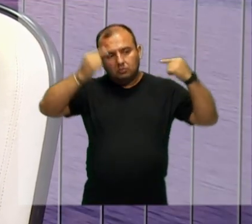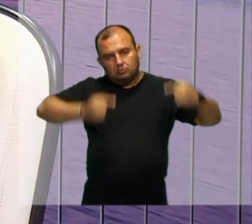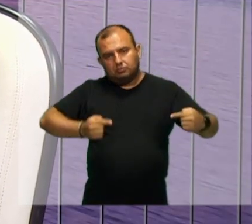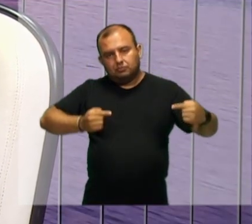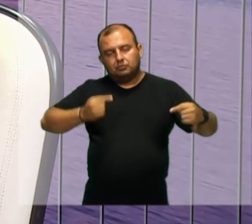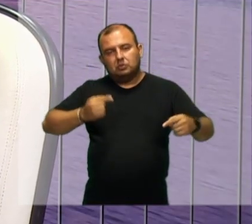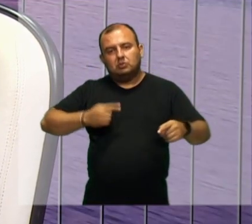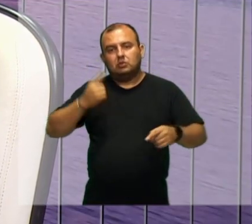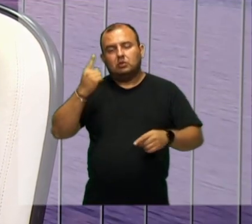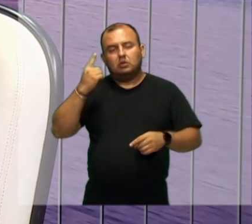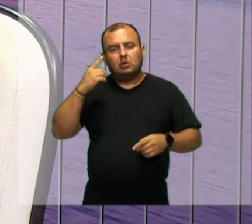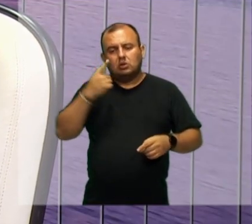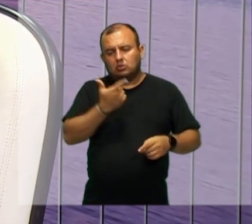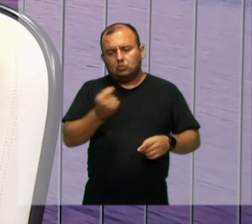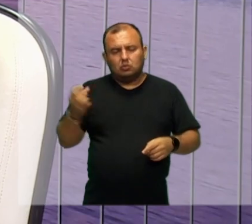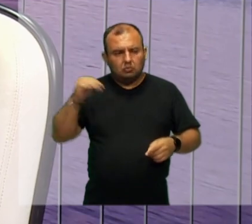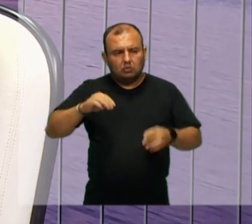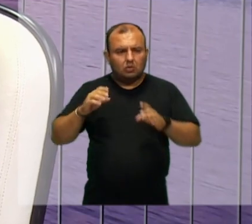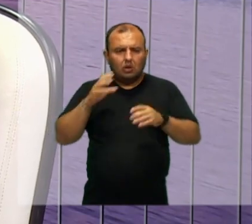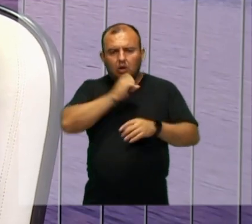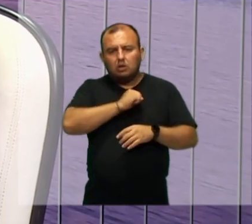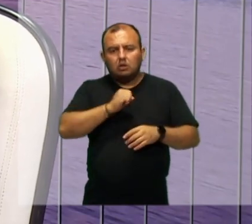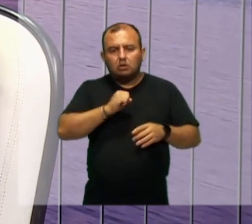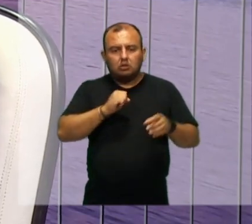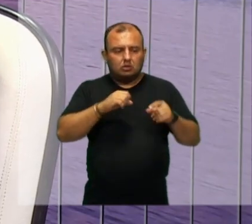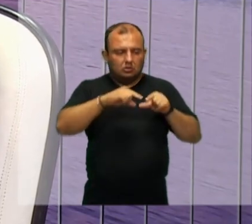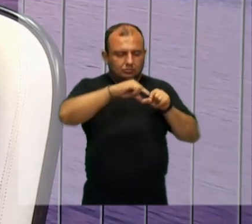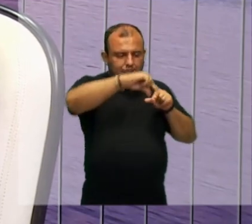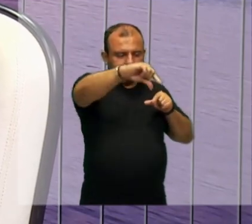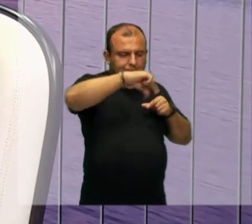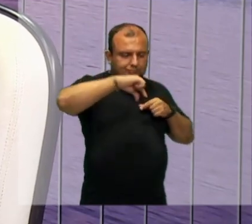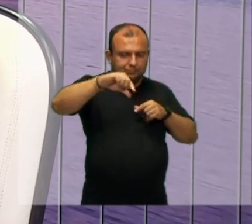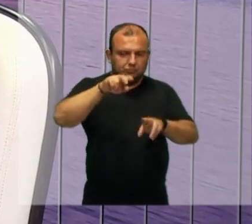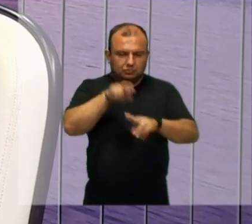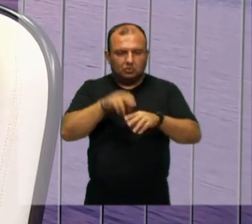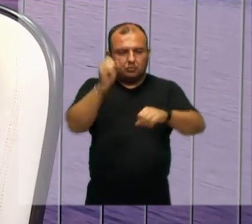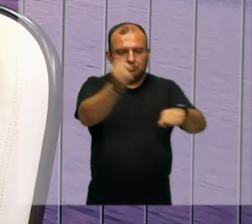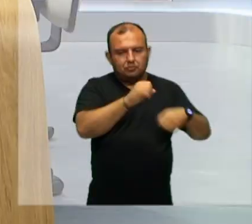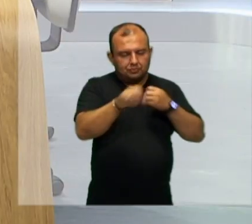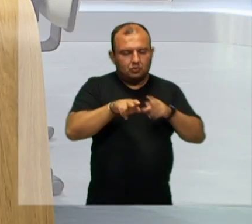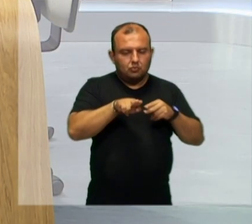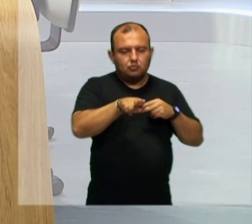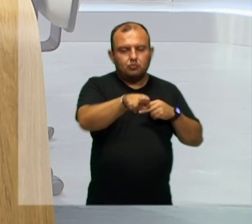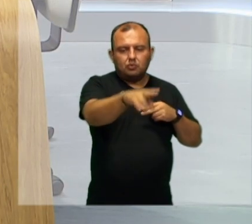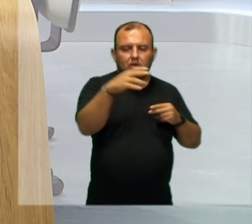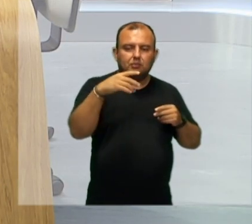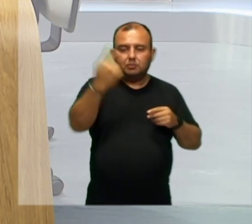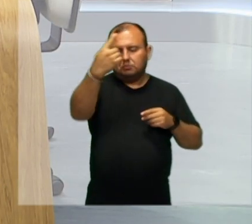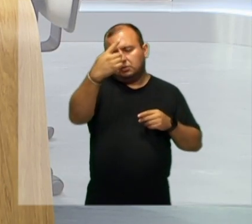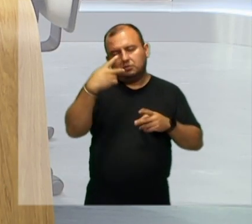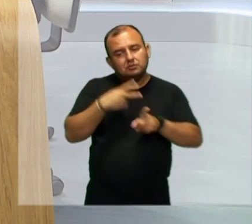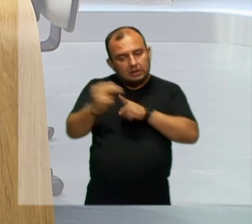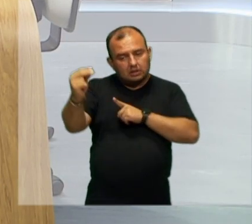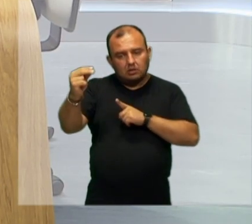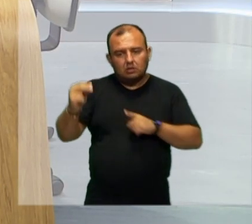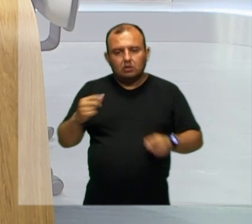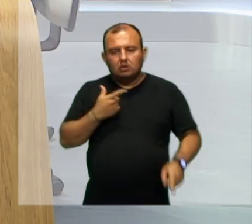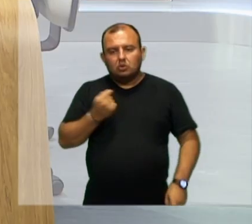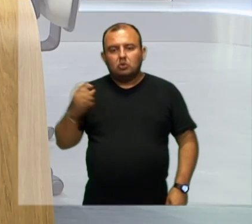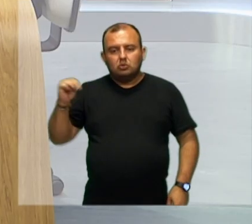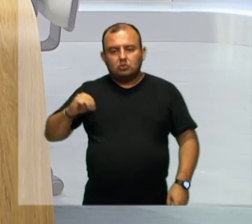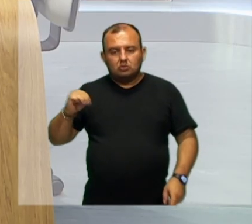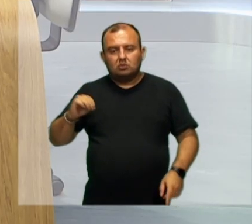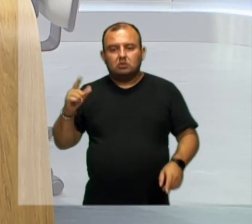200 metros. E acabou. Cada um na sua raia, largou, chegou, quem chegou na frente ganhou. Só que 200 metros dá tempo